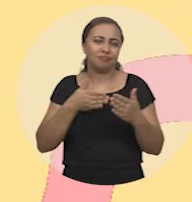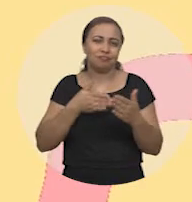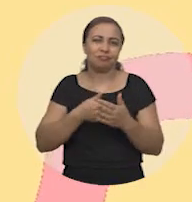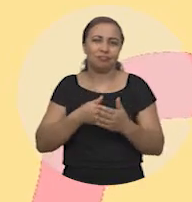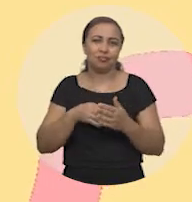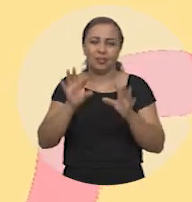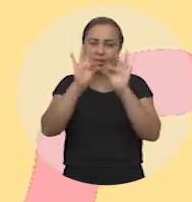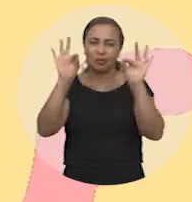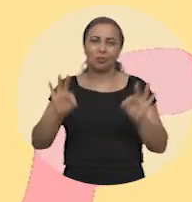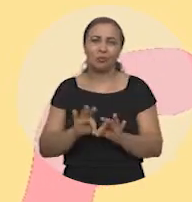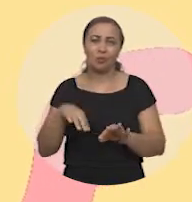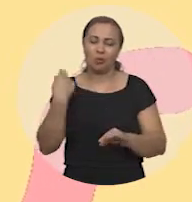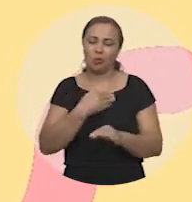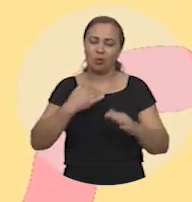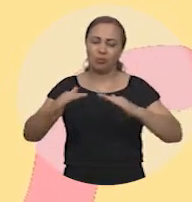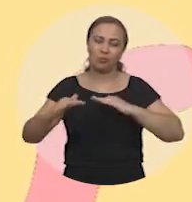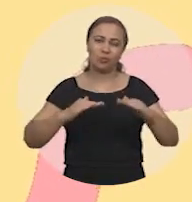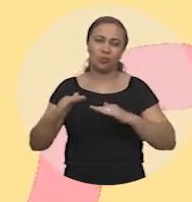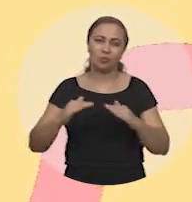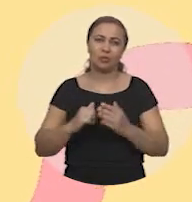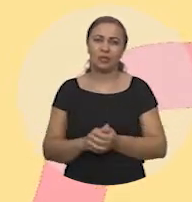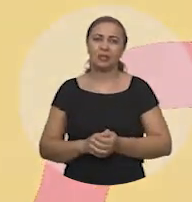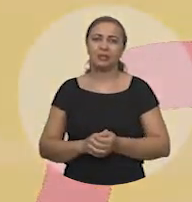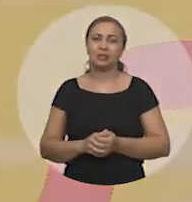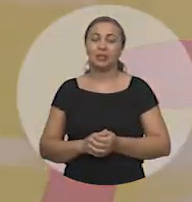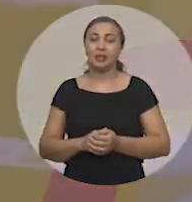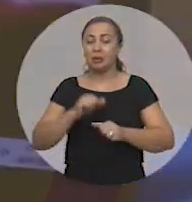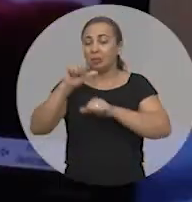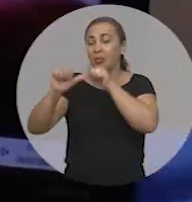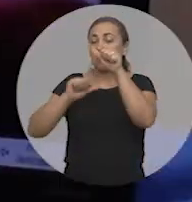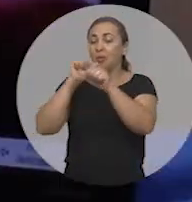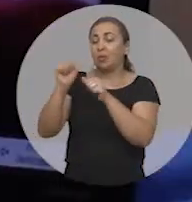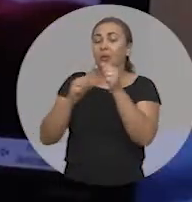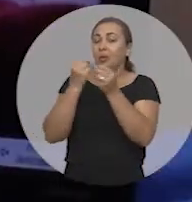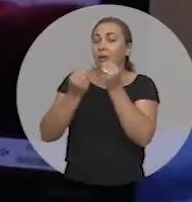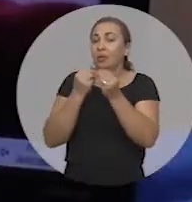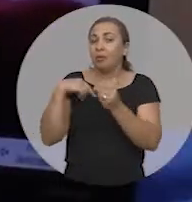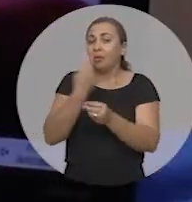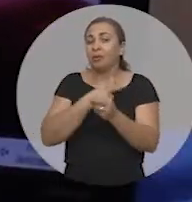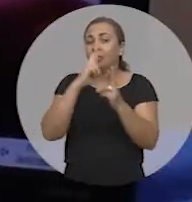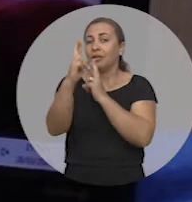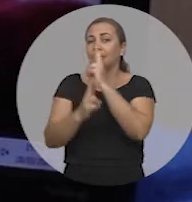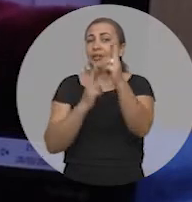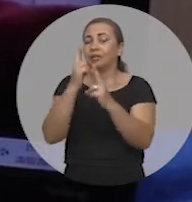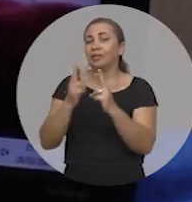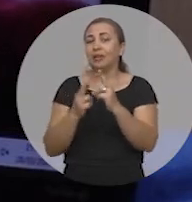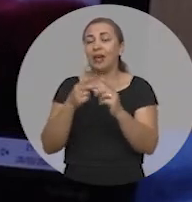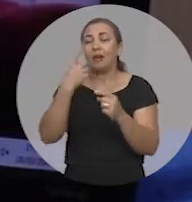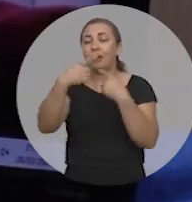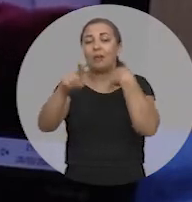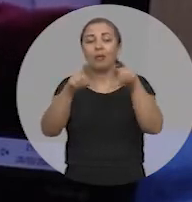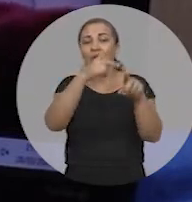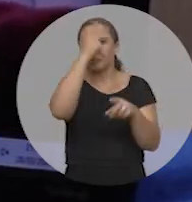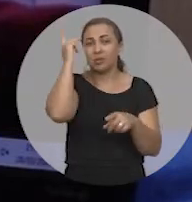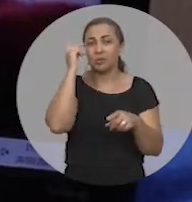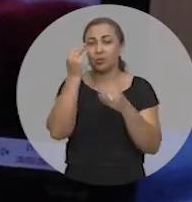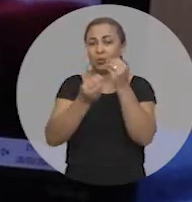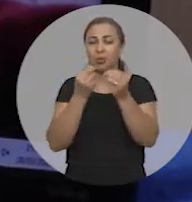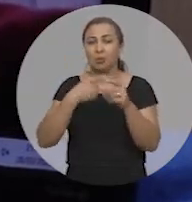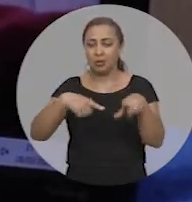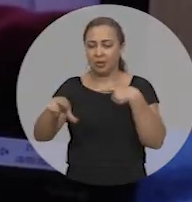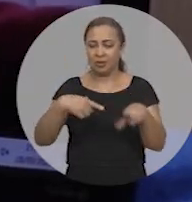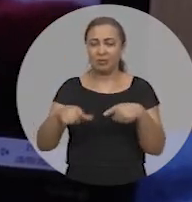nosso projeto, nossos movimentos, alterou a forma de nós nos relacionarmos com as pessoas, a forma